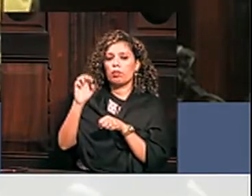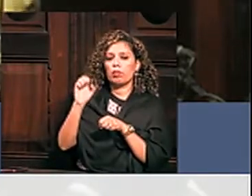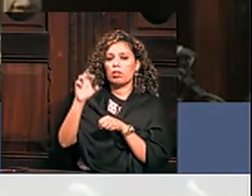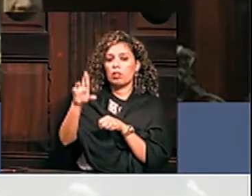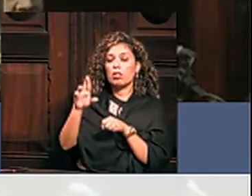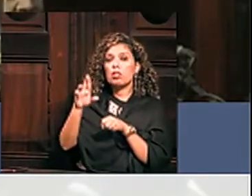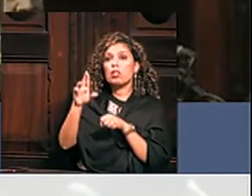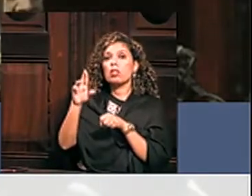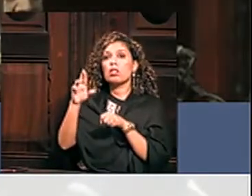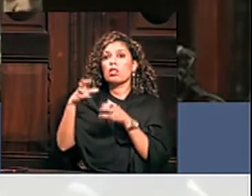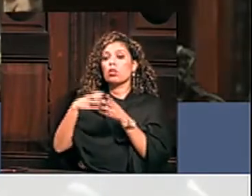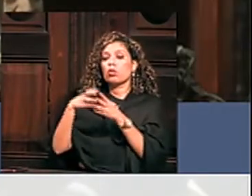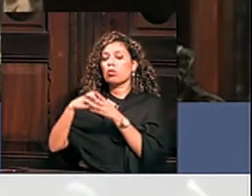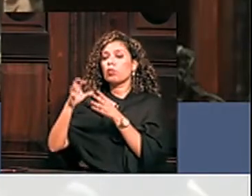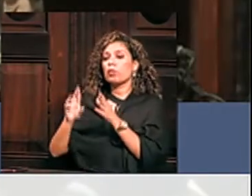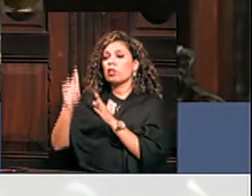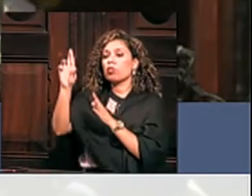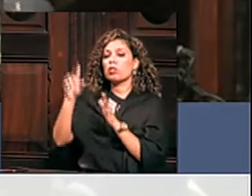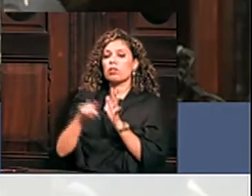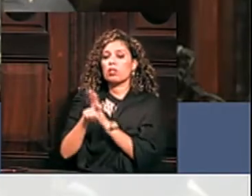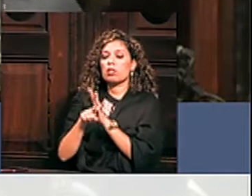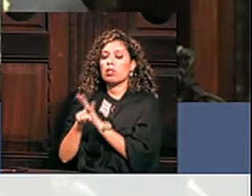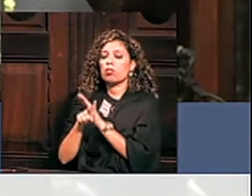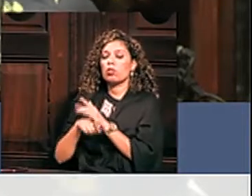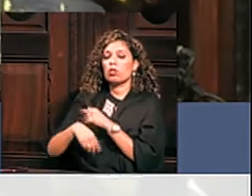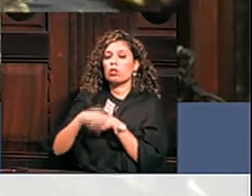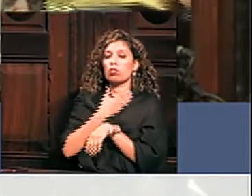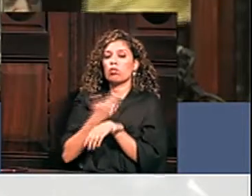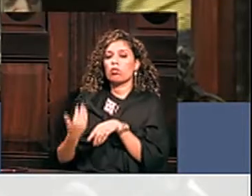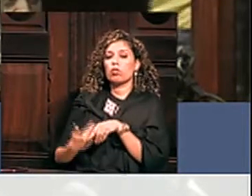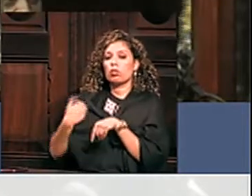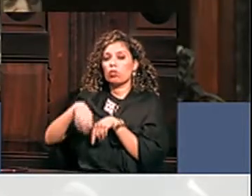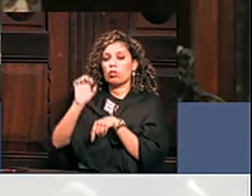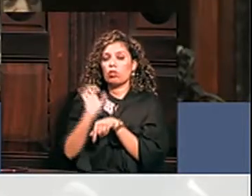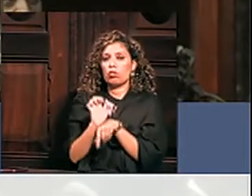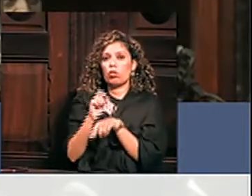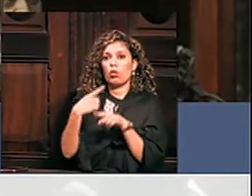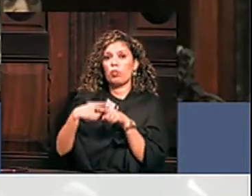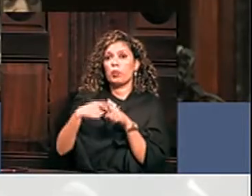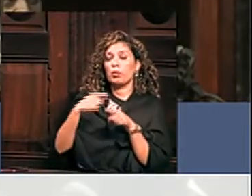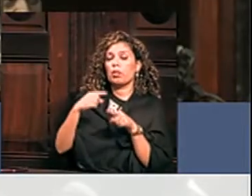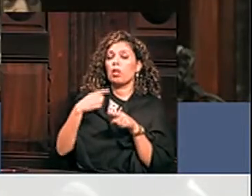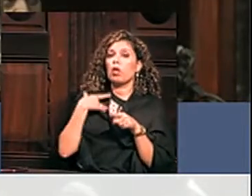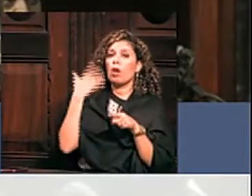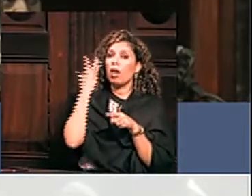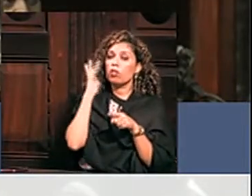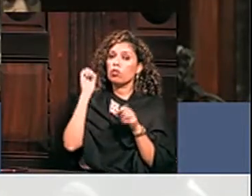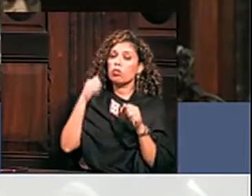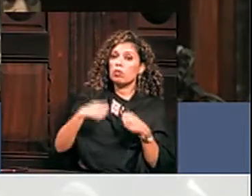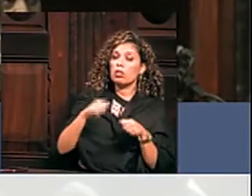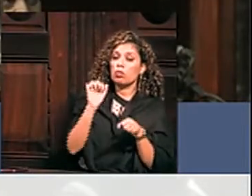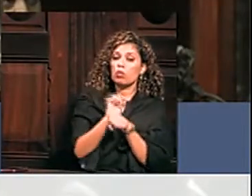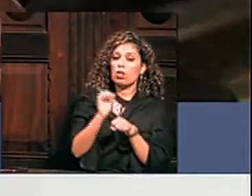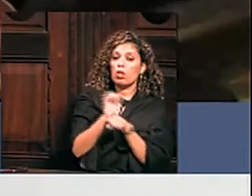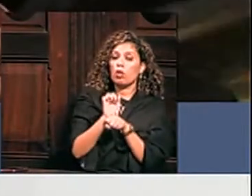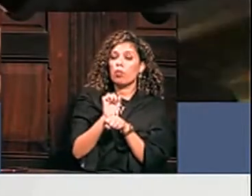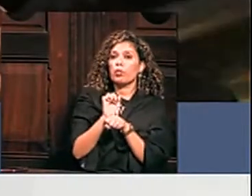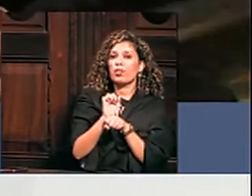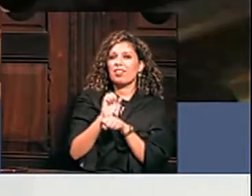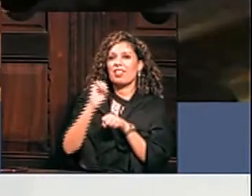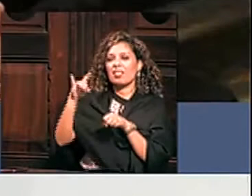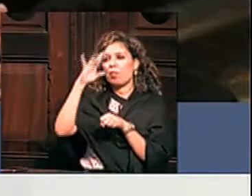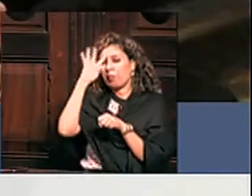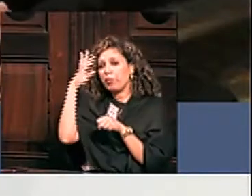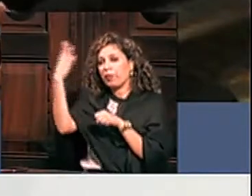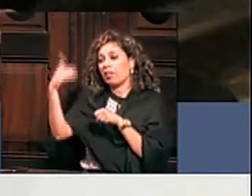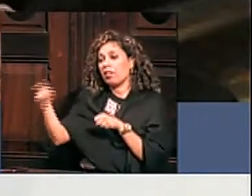aberta uma exceção. Então, mas não... Para que amanhã qualquer parecer da Procuradoria. Por isso que a gente. Nos obrigue